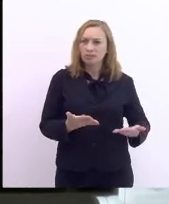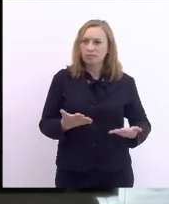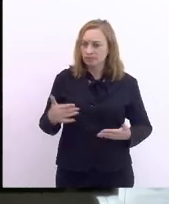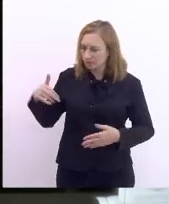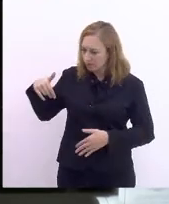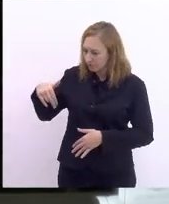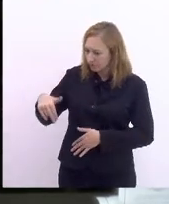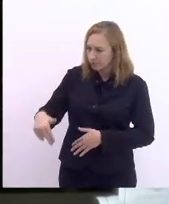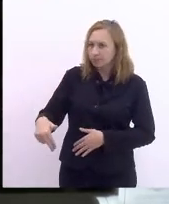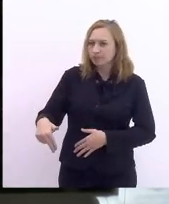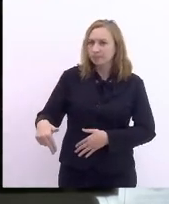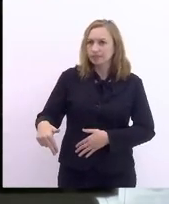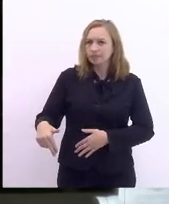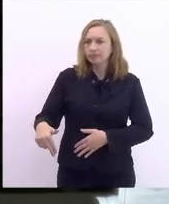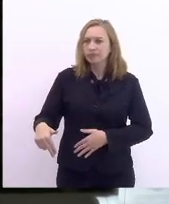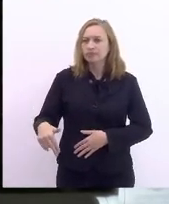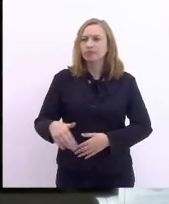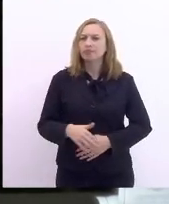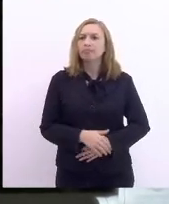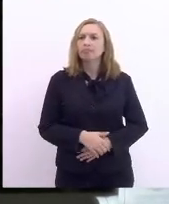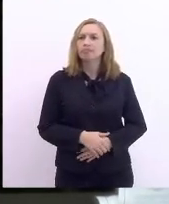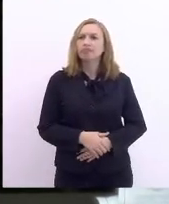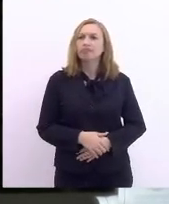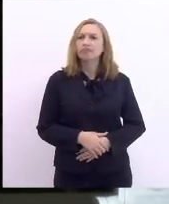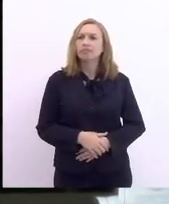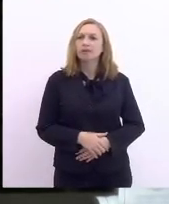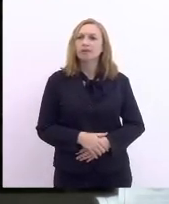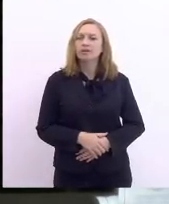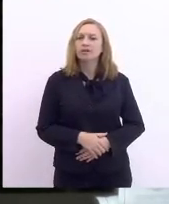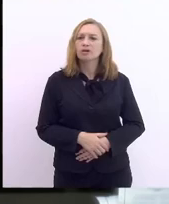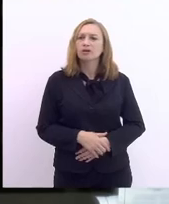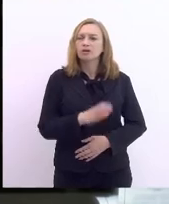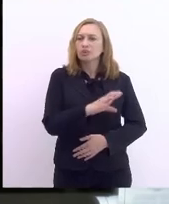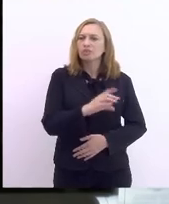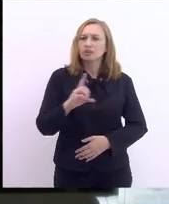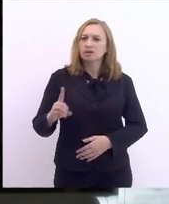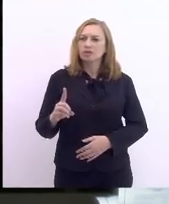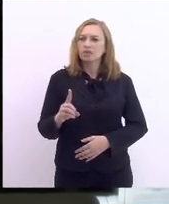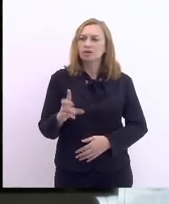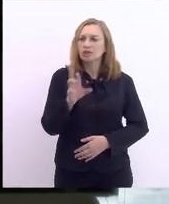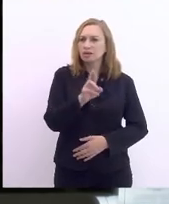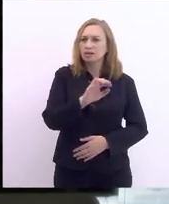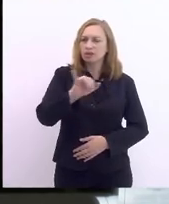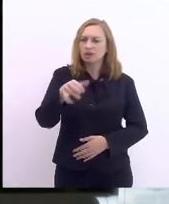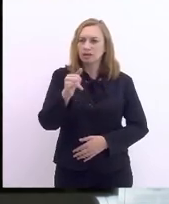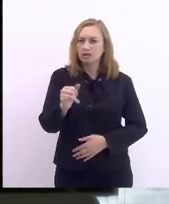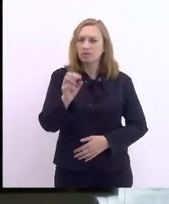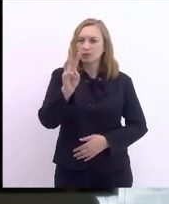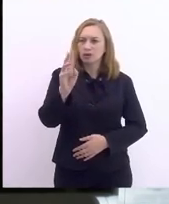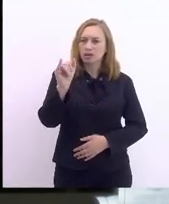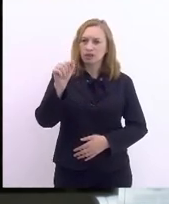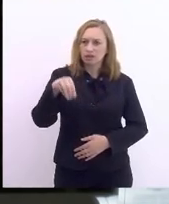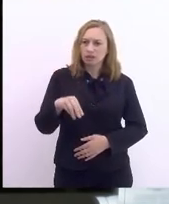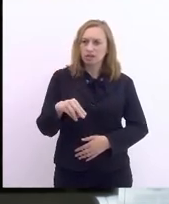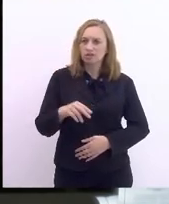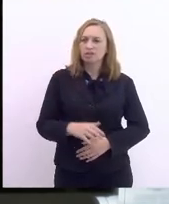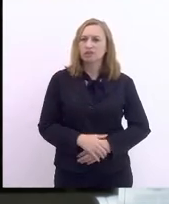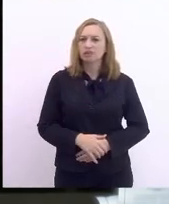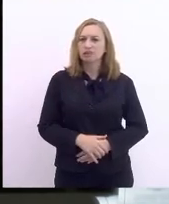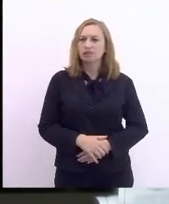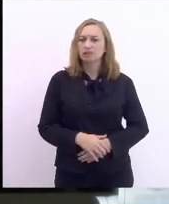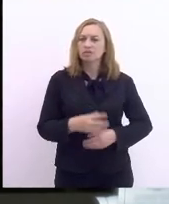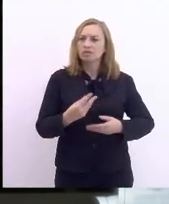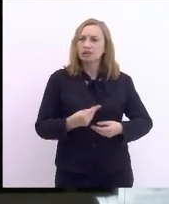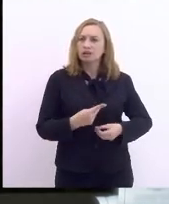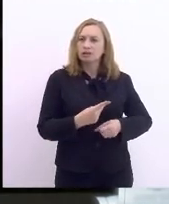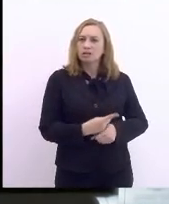descer até aqui embaixo o nosso coordenador da série RJ Ilha do Nascimento que estará fazendo